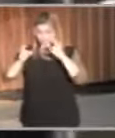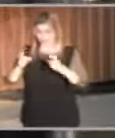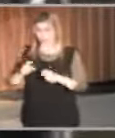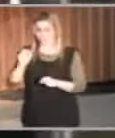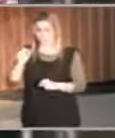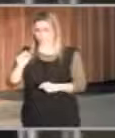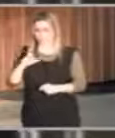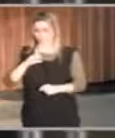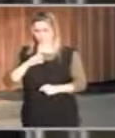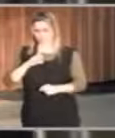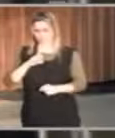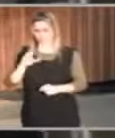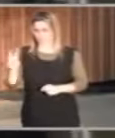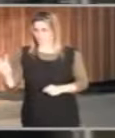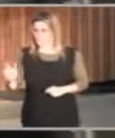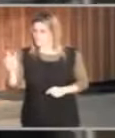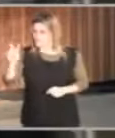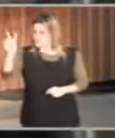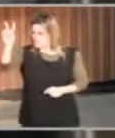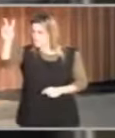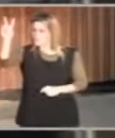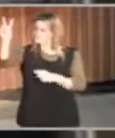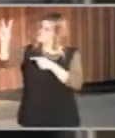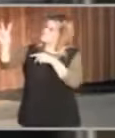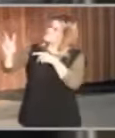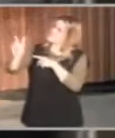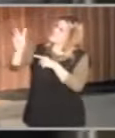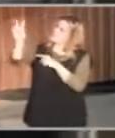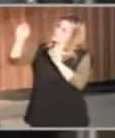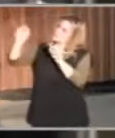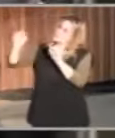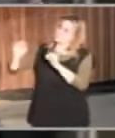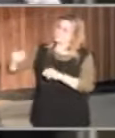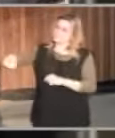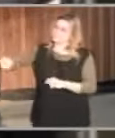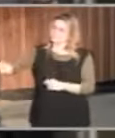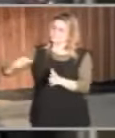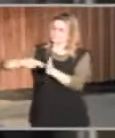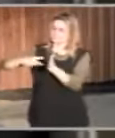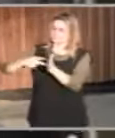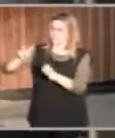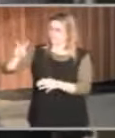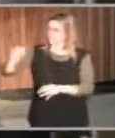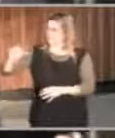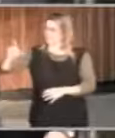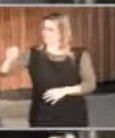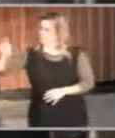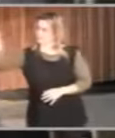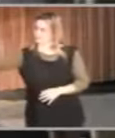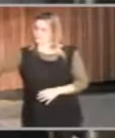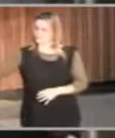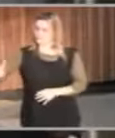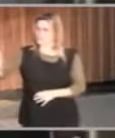para nós são muito naturais porque muitos de nós herdamos esses valores